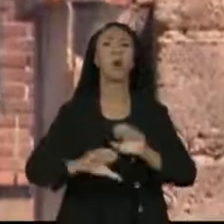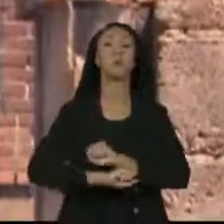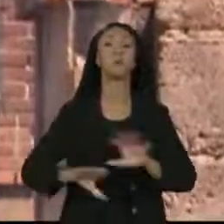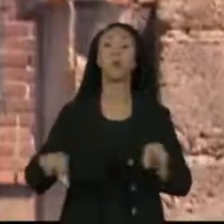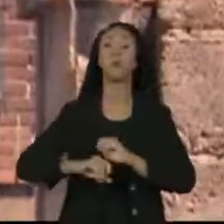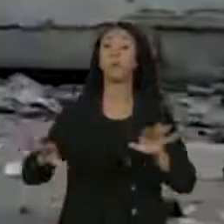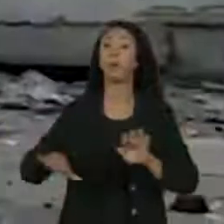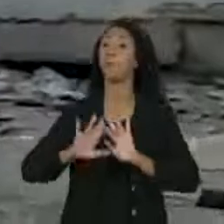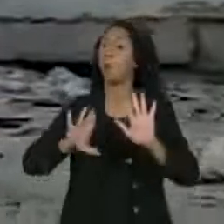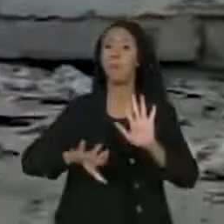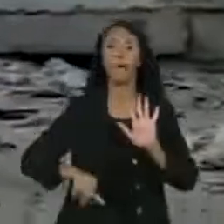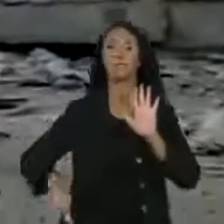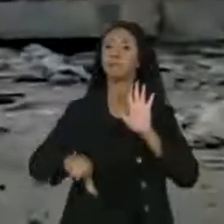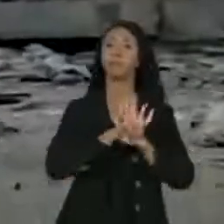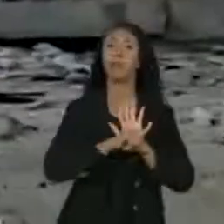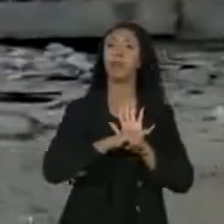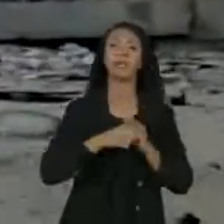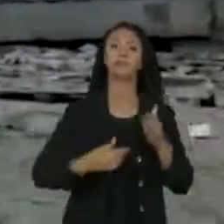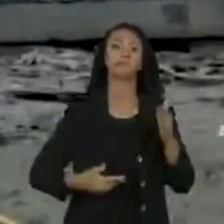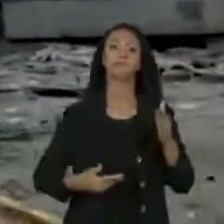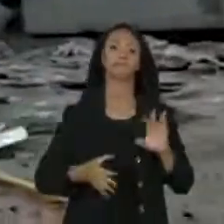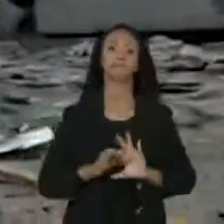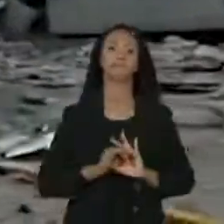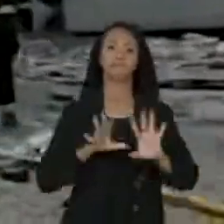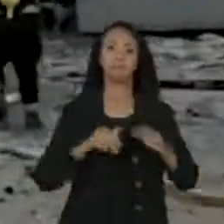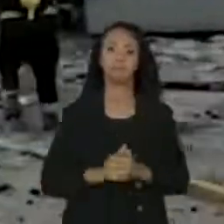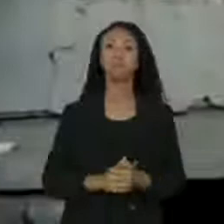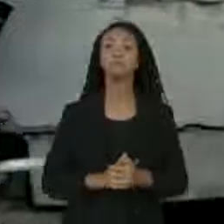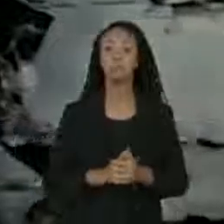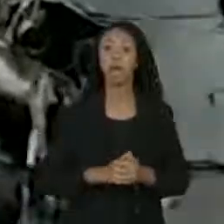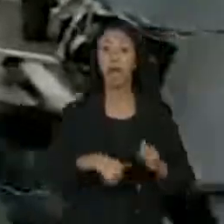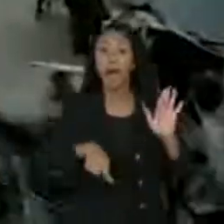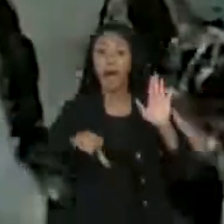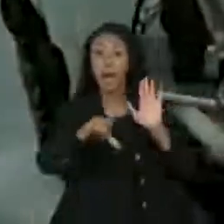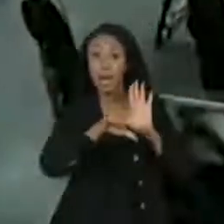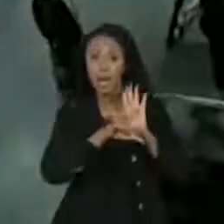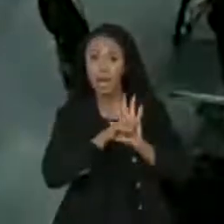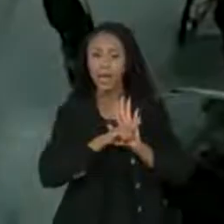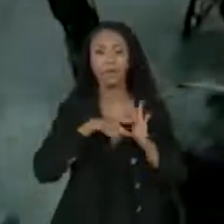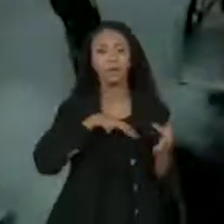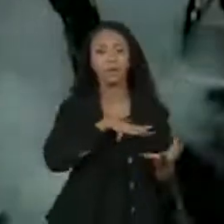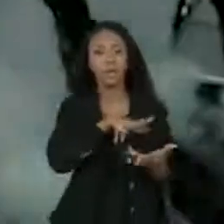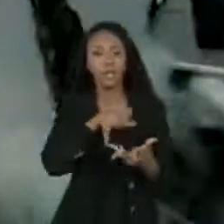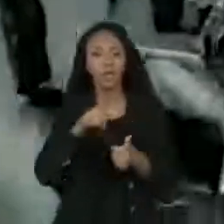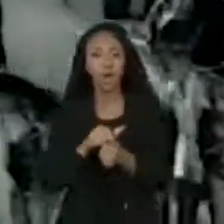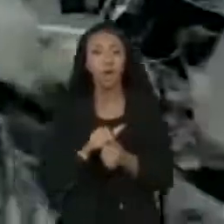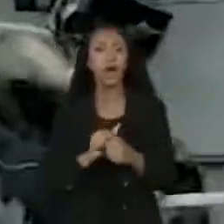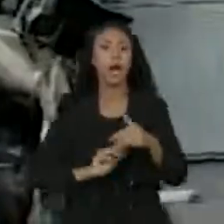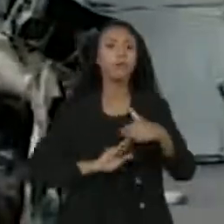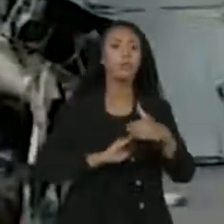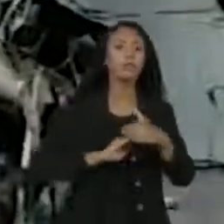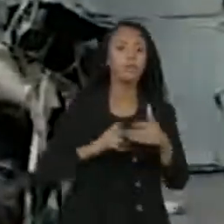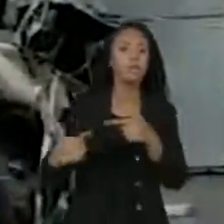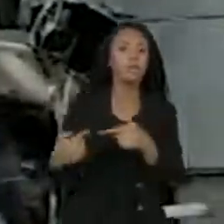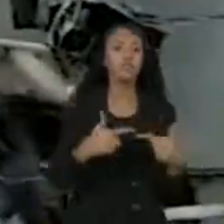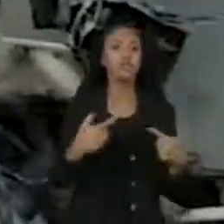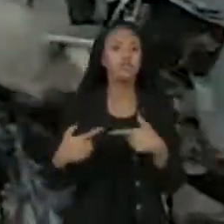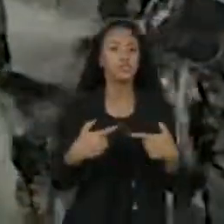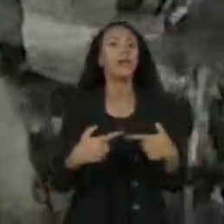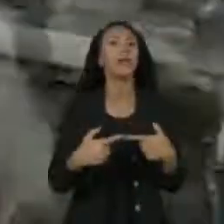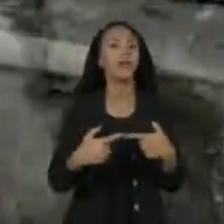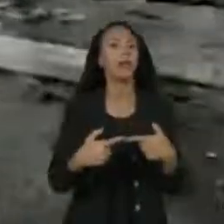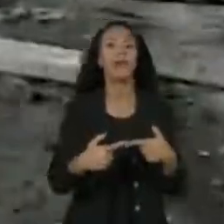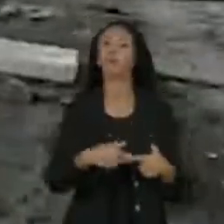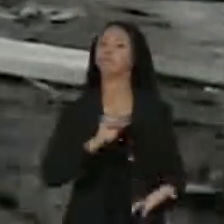investigadores também documentaram 40 assassinatos que ferem As convenções internacionais que define limites em ações de guerra a organização